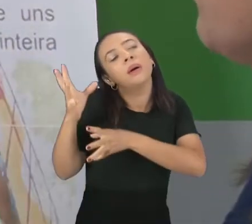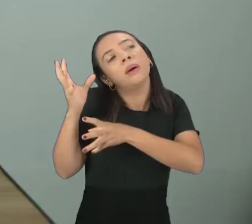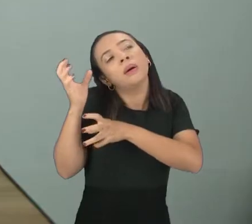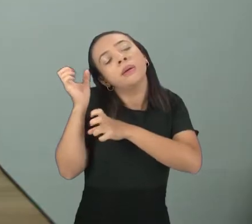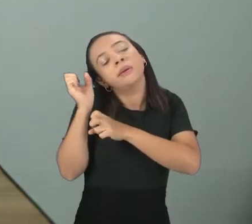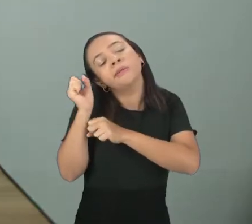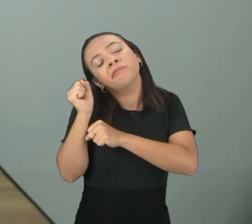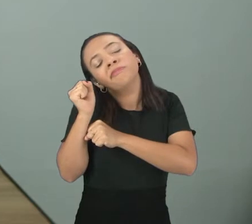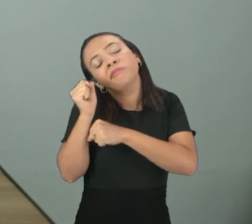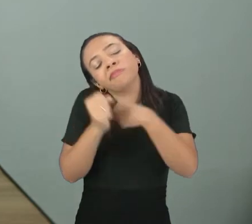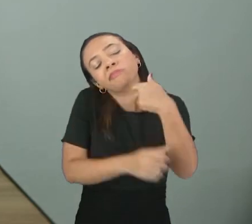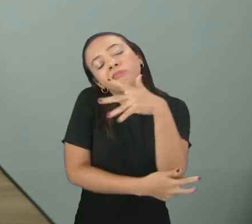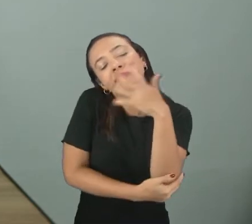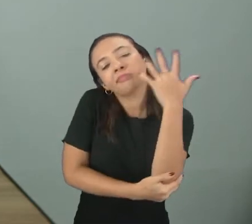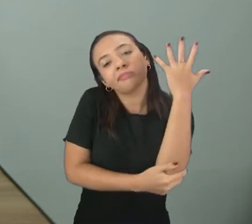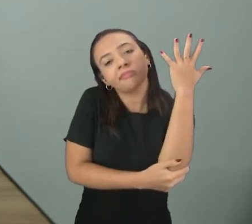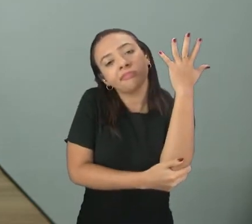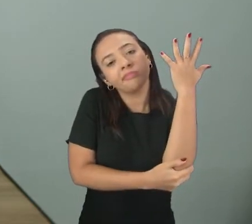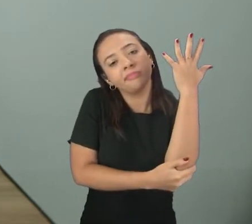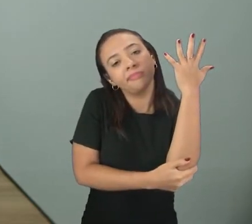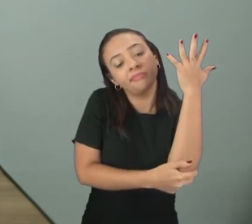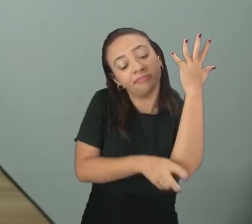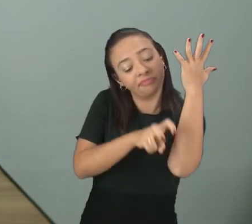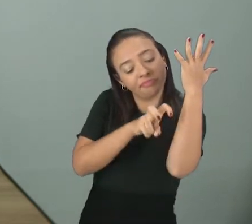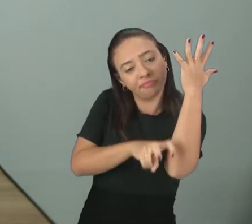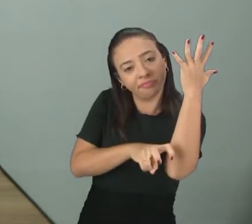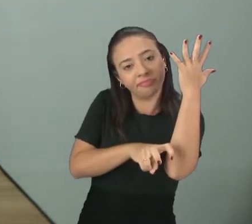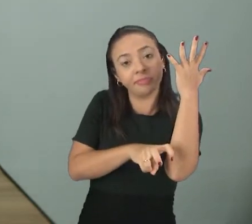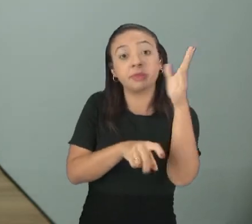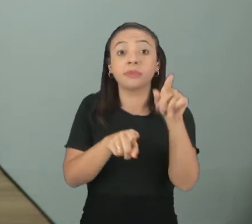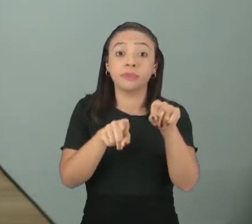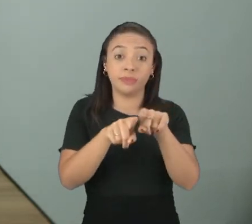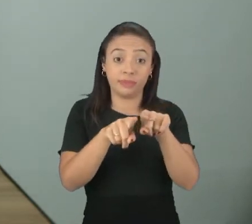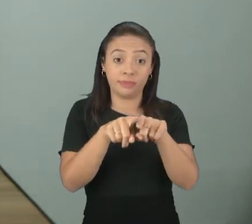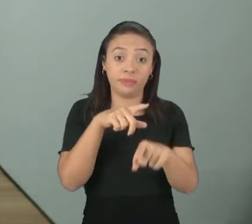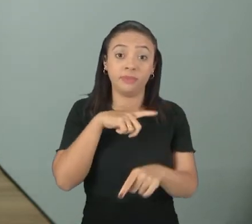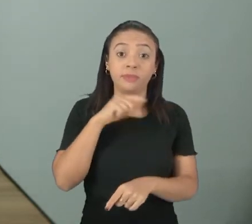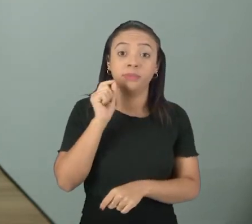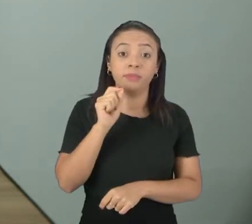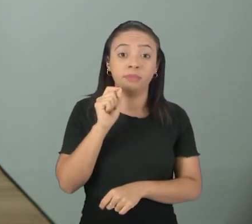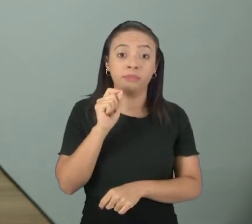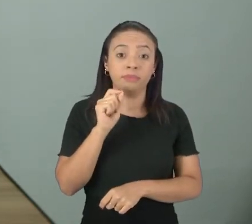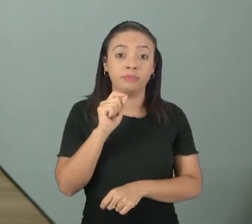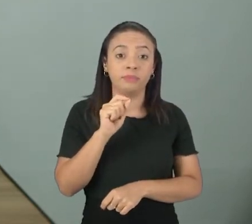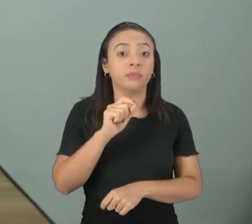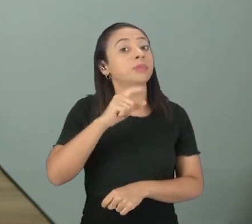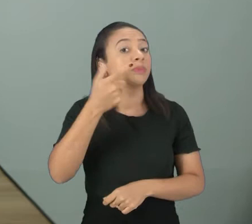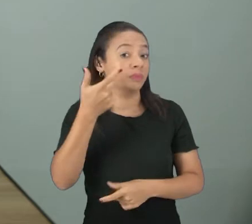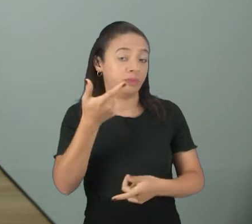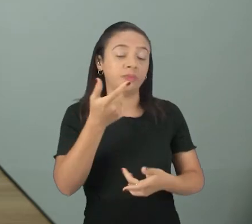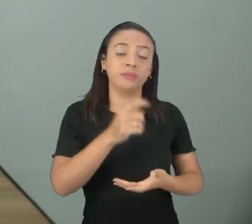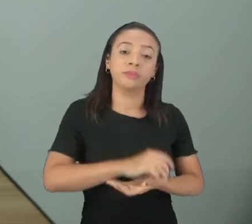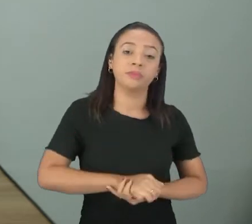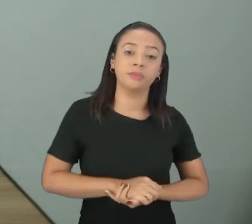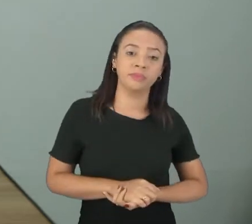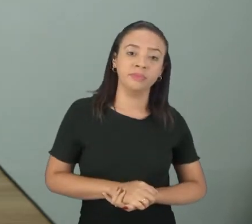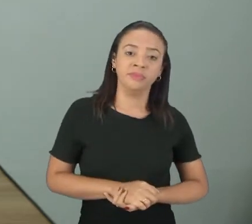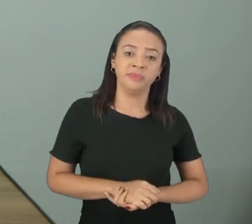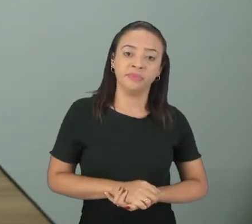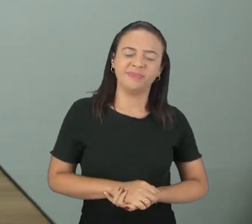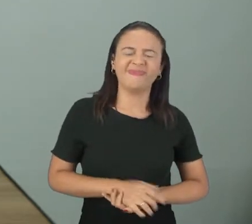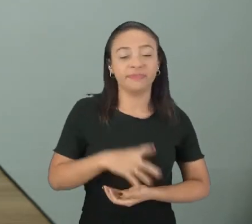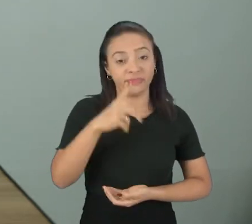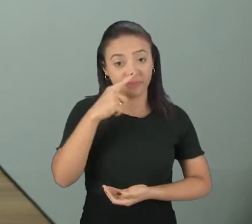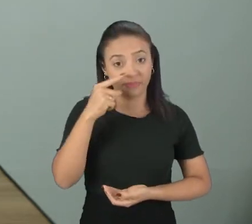espichado à sombra de uma árvore, né? Temos também outras ações aqui, temos várias. Vamos ver mais algum.